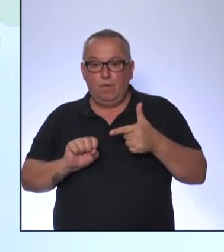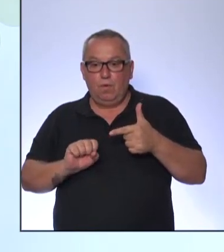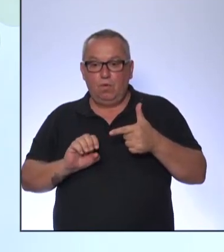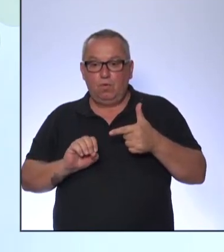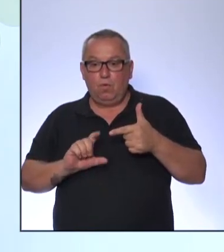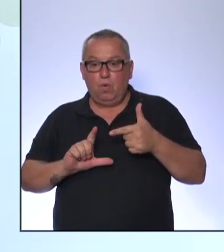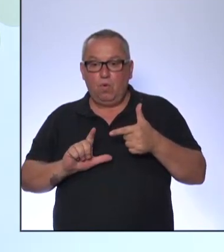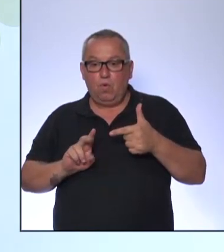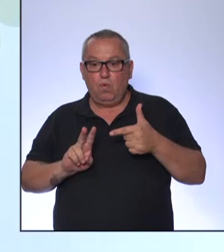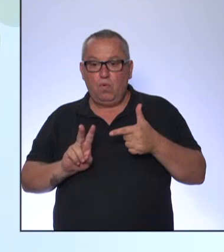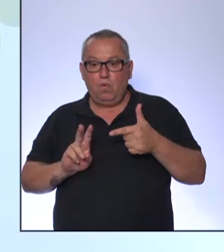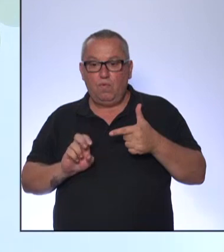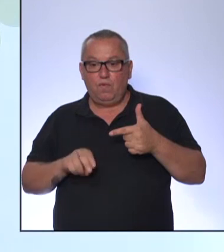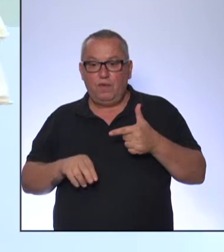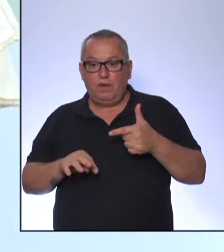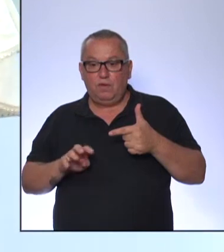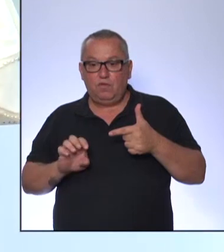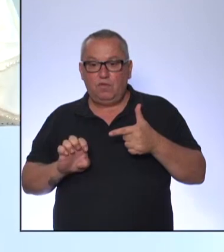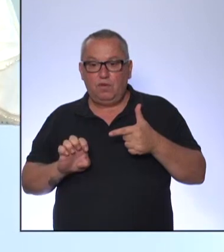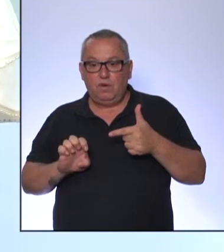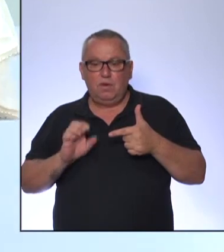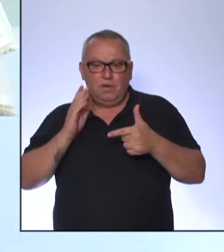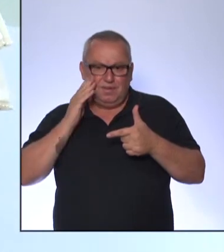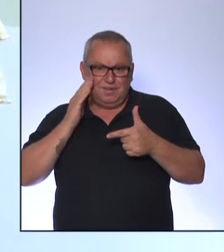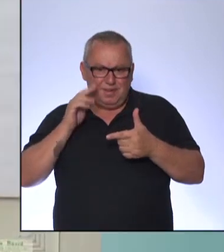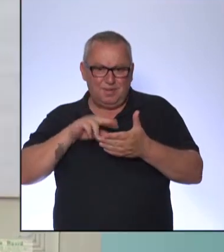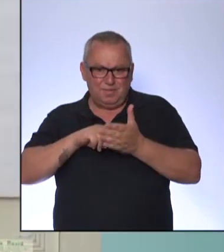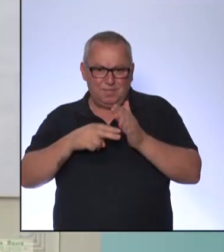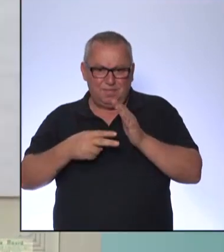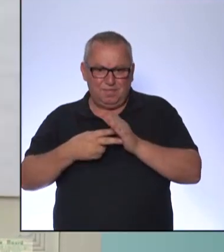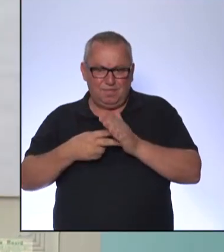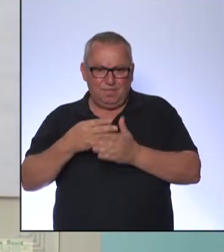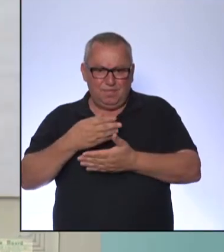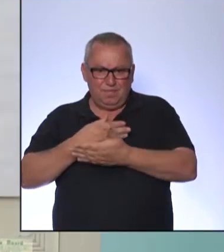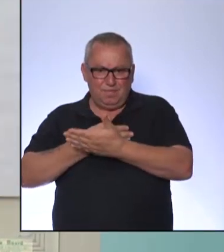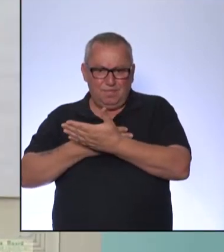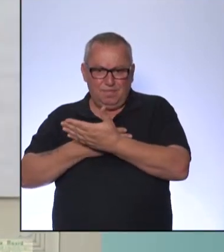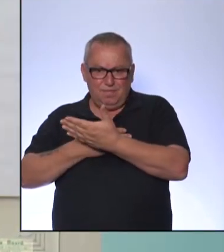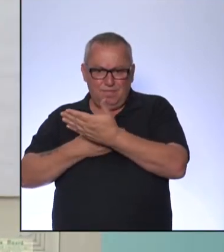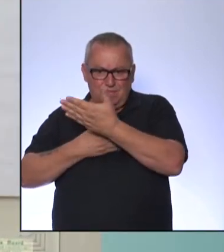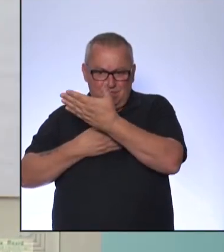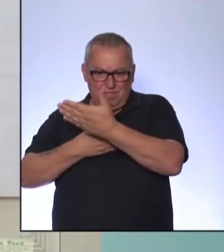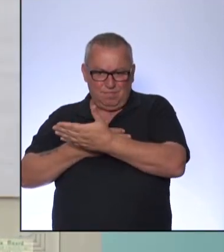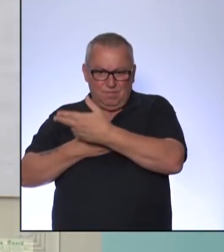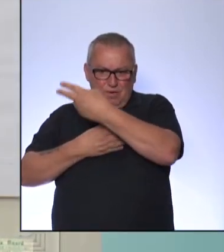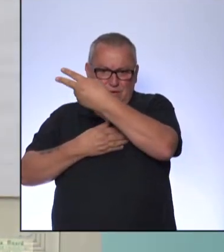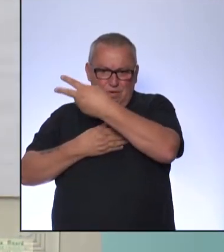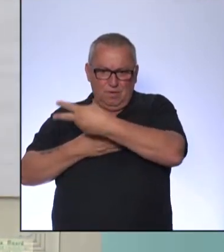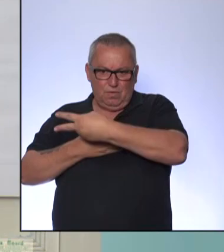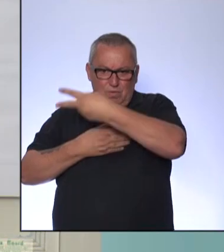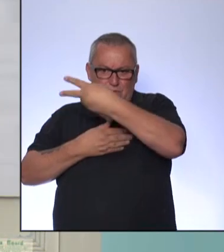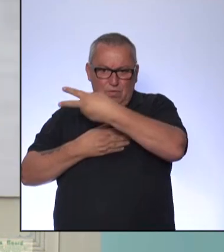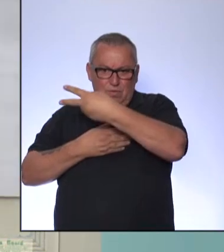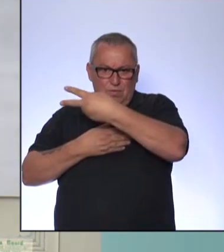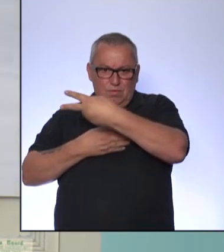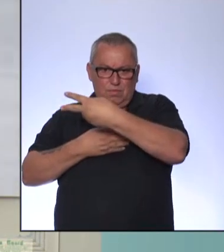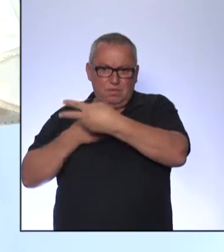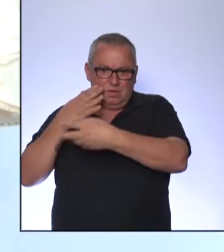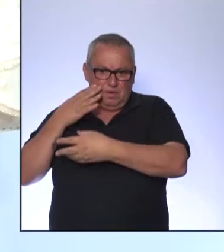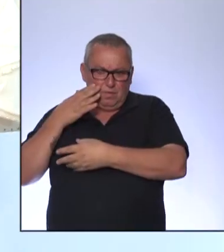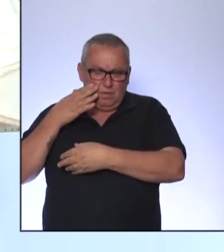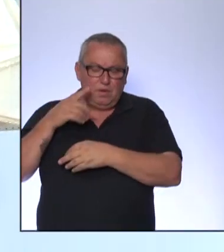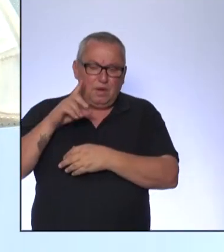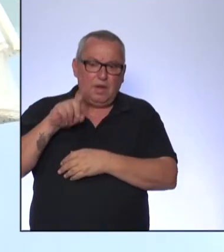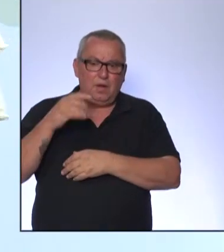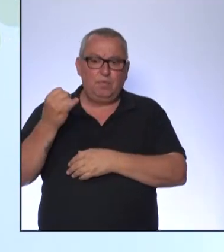solvente. Vocês sabem o que é isso? Já ouviram falar? Provavelmente sim, tá bom? E é importante que a gente